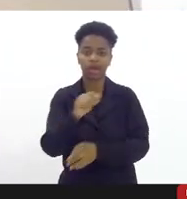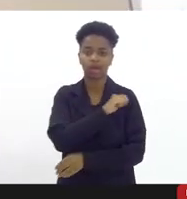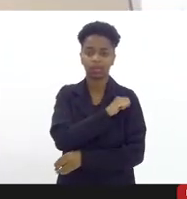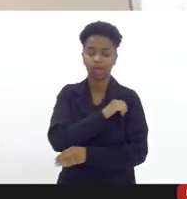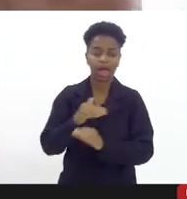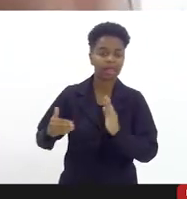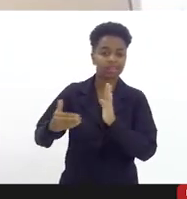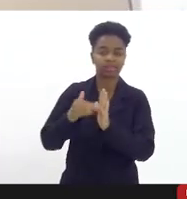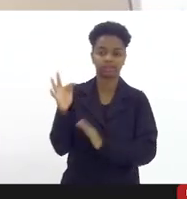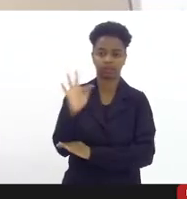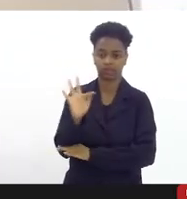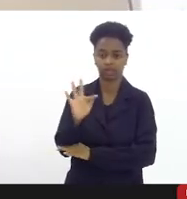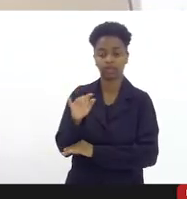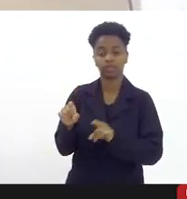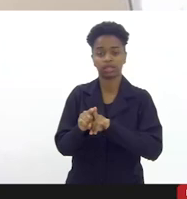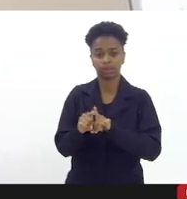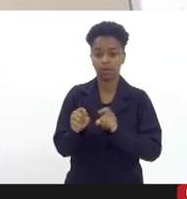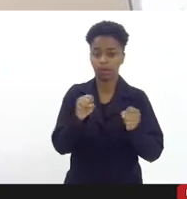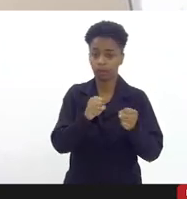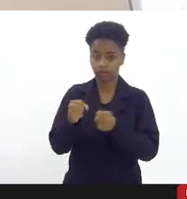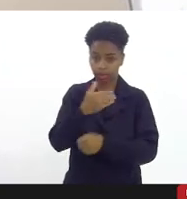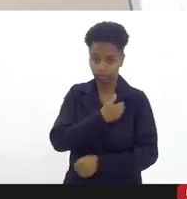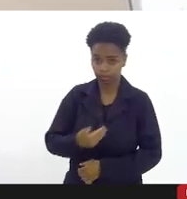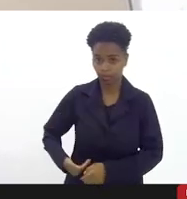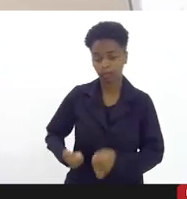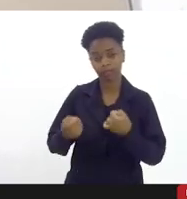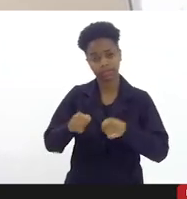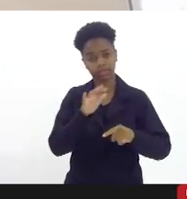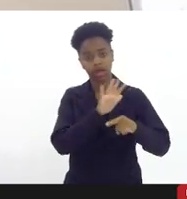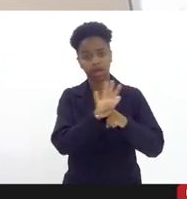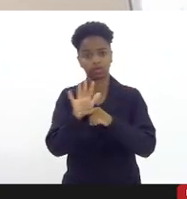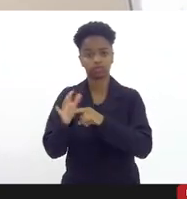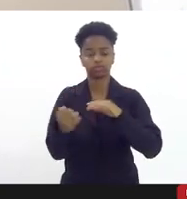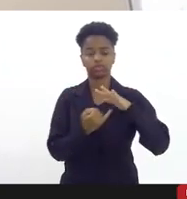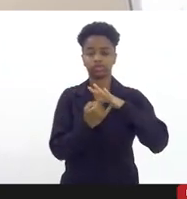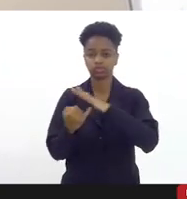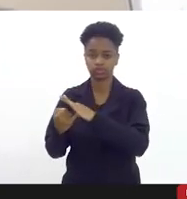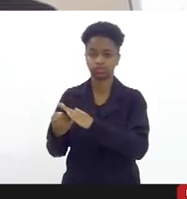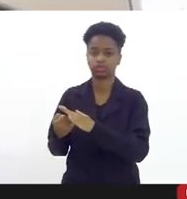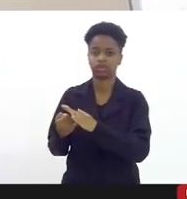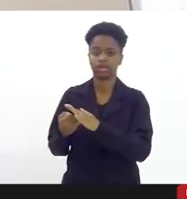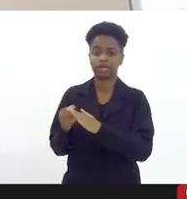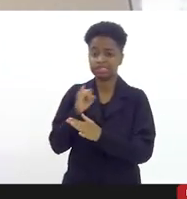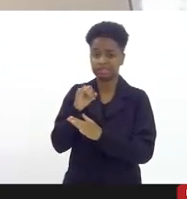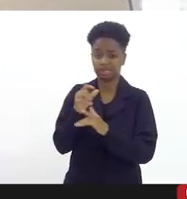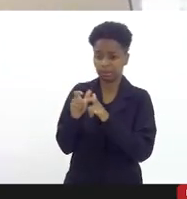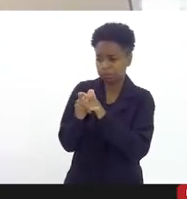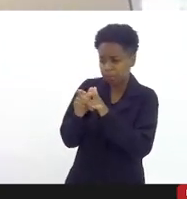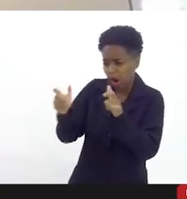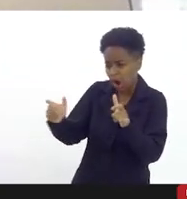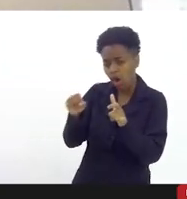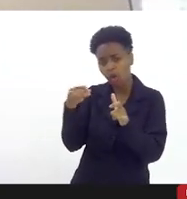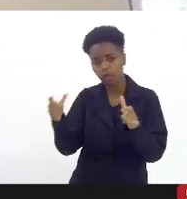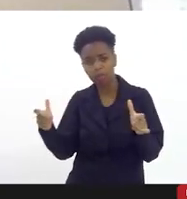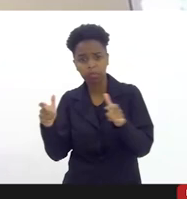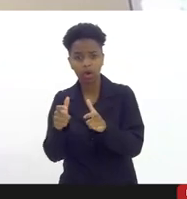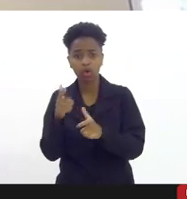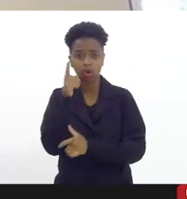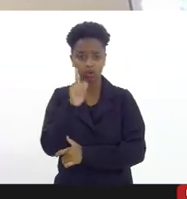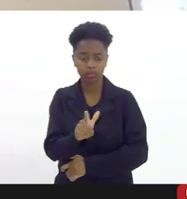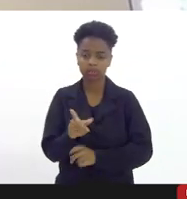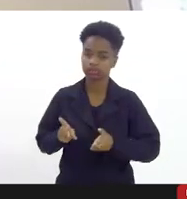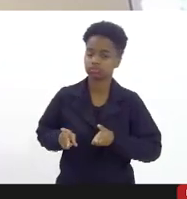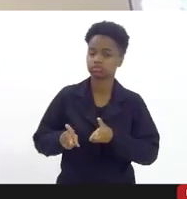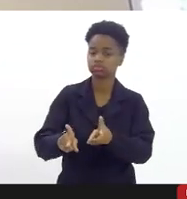e que o poder público ajude a que essas instituições médias e pequenas consigam continuar